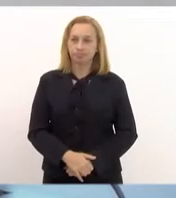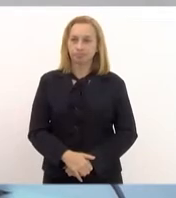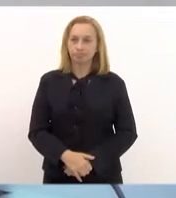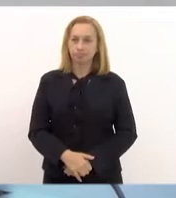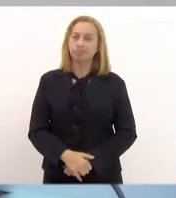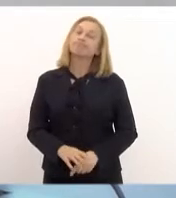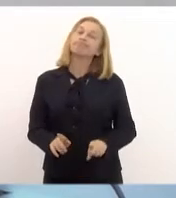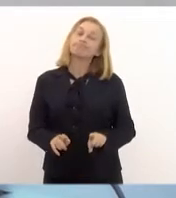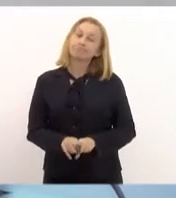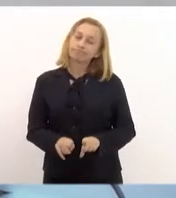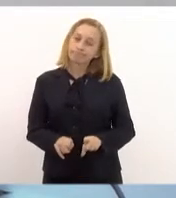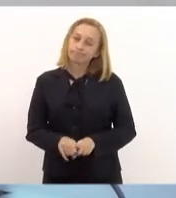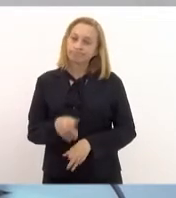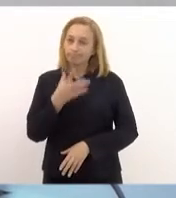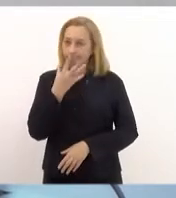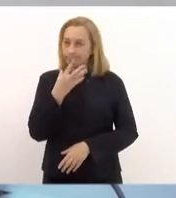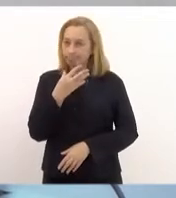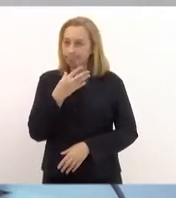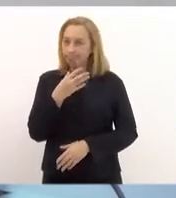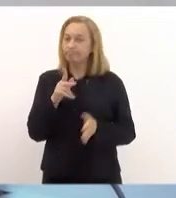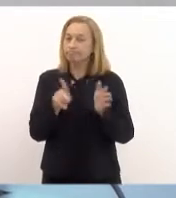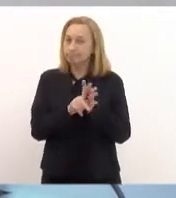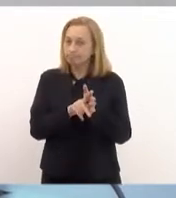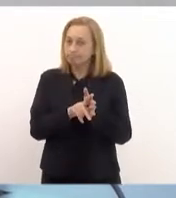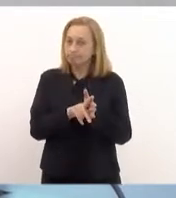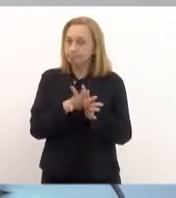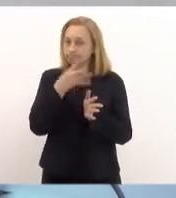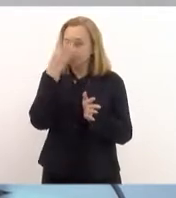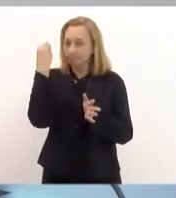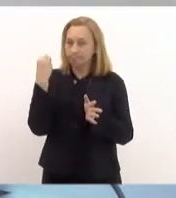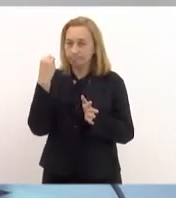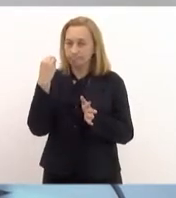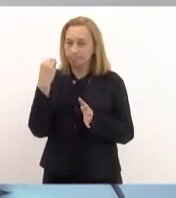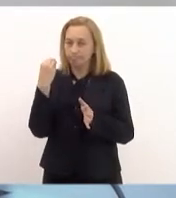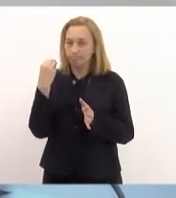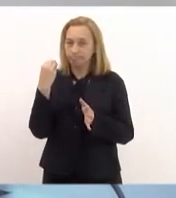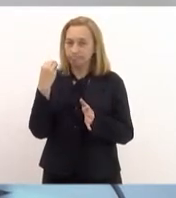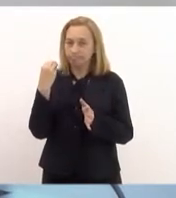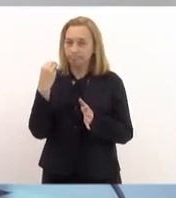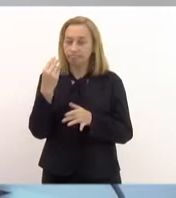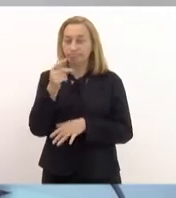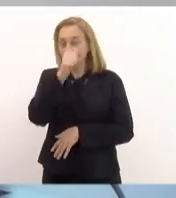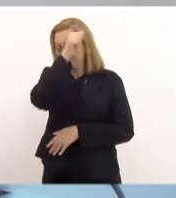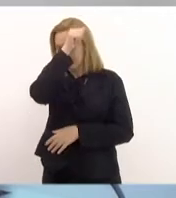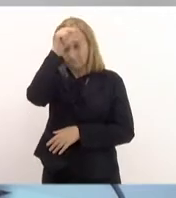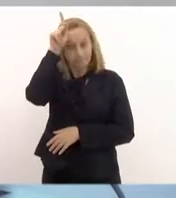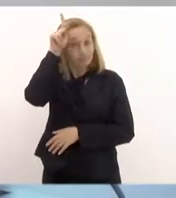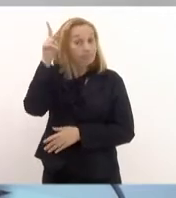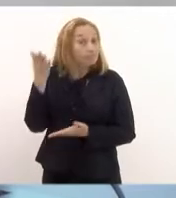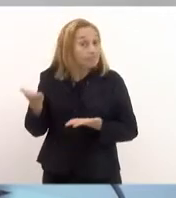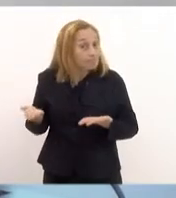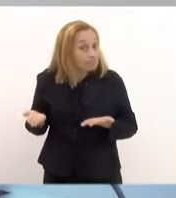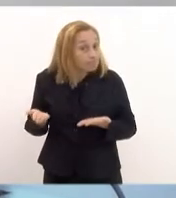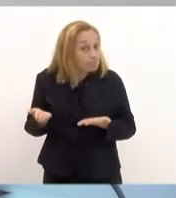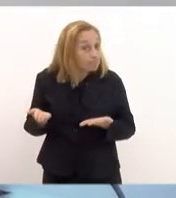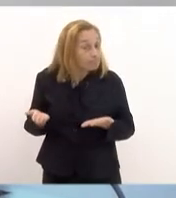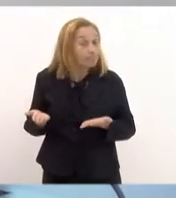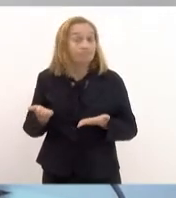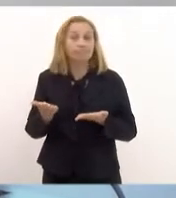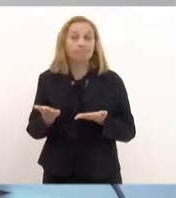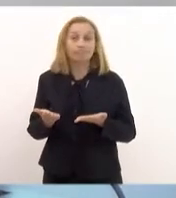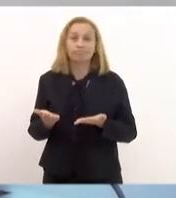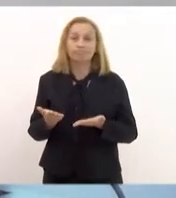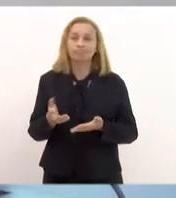que também tinha se esquecido, o projeto aqui tinha esquecido, as prefeituras. Afinal,